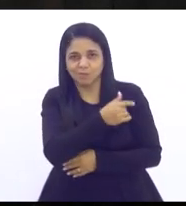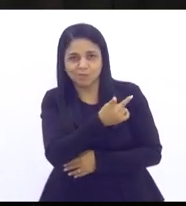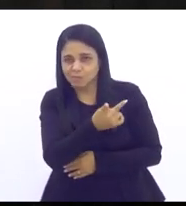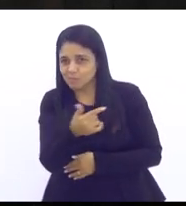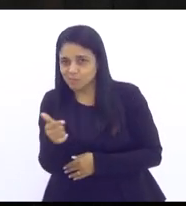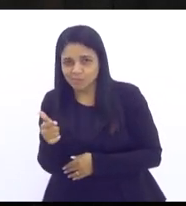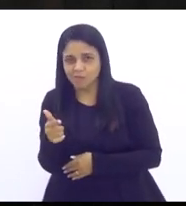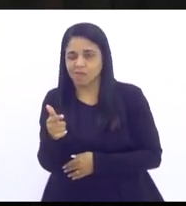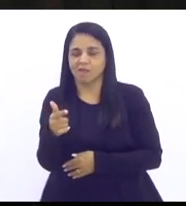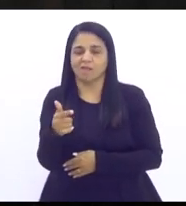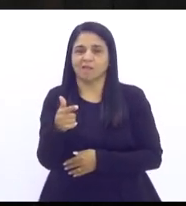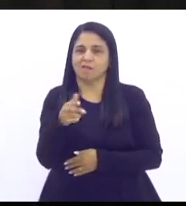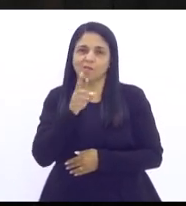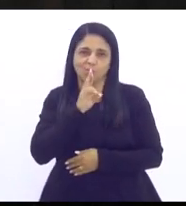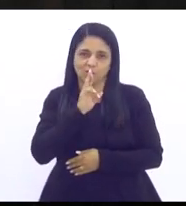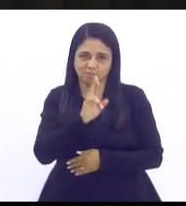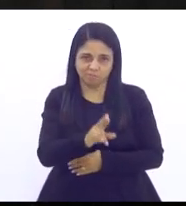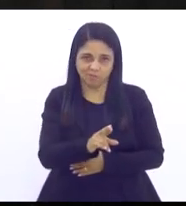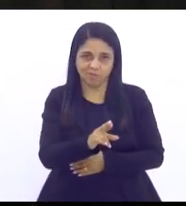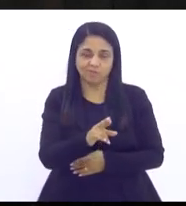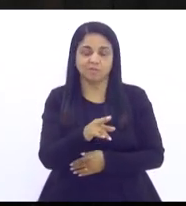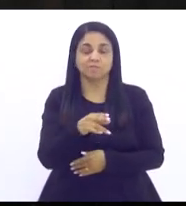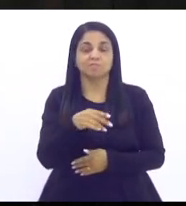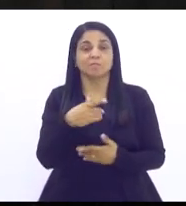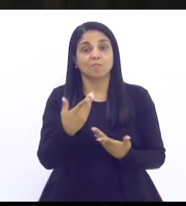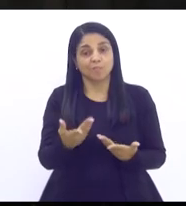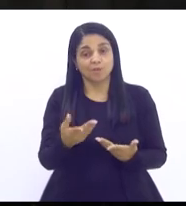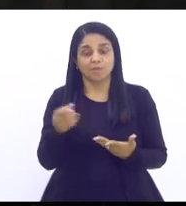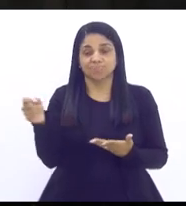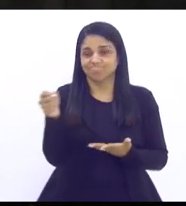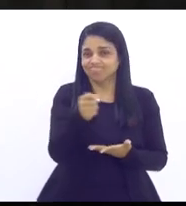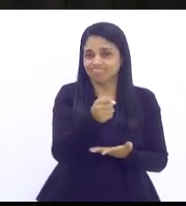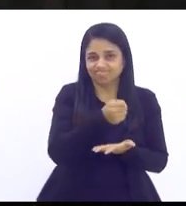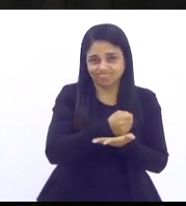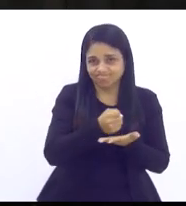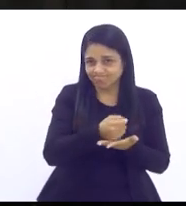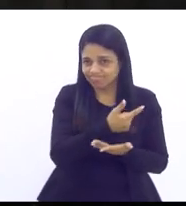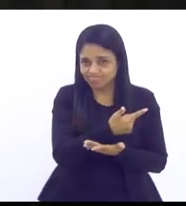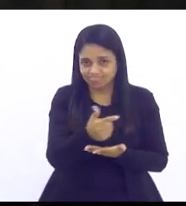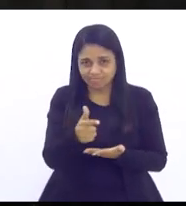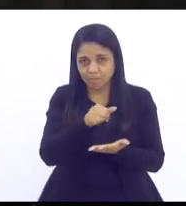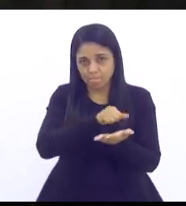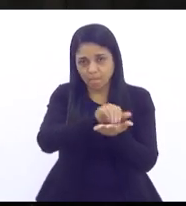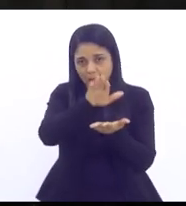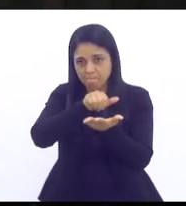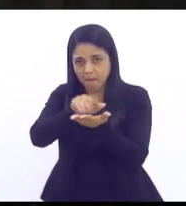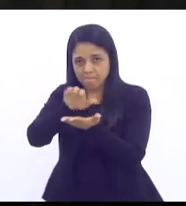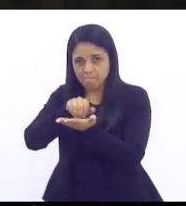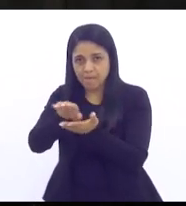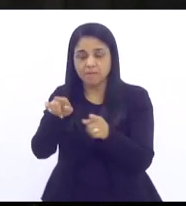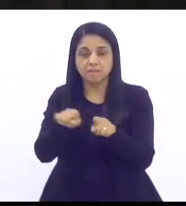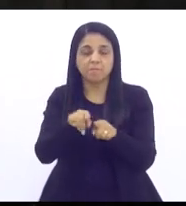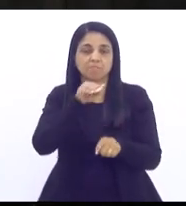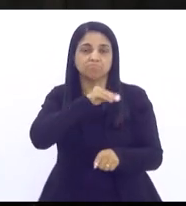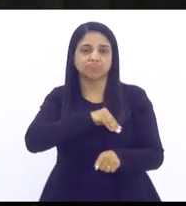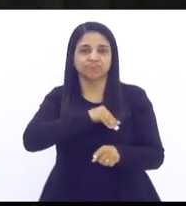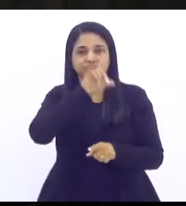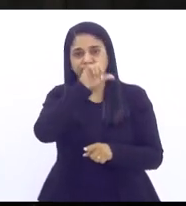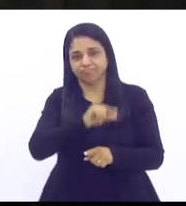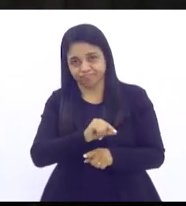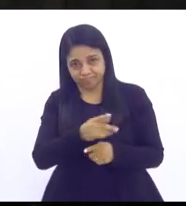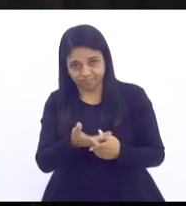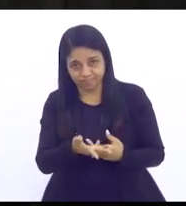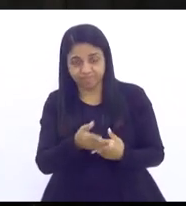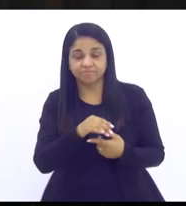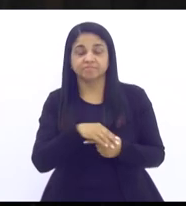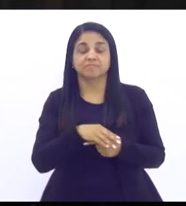termo na forma de desemprego e de um achatamento da remuneração salarial. Essa classe